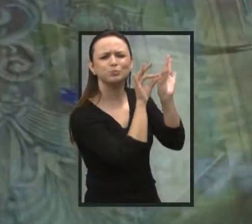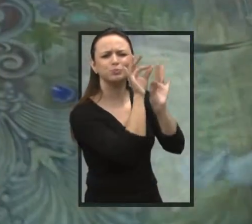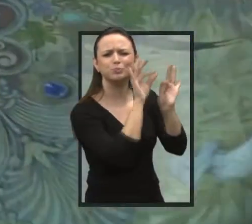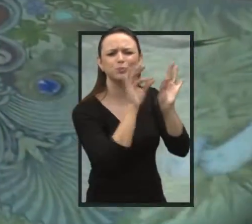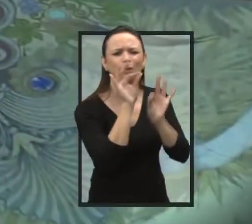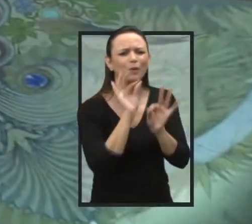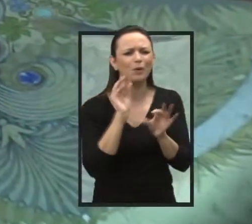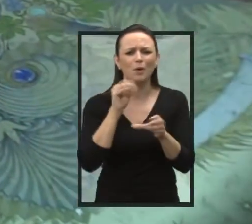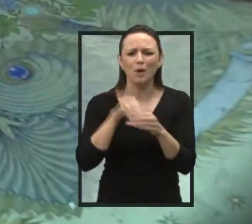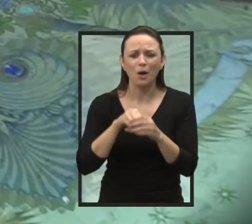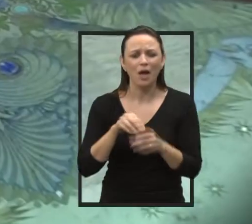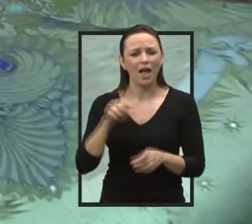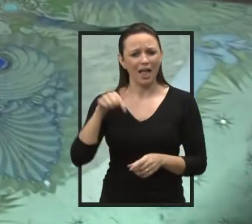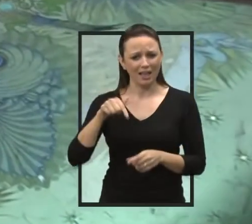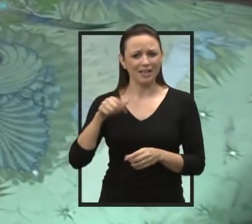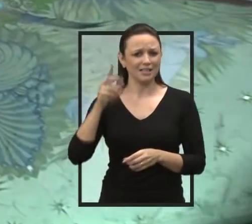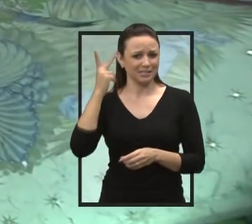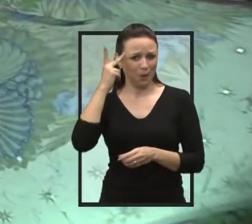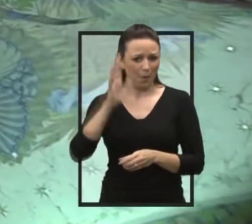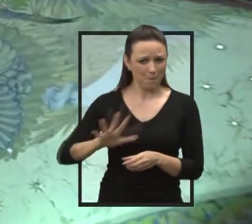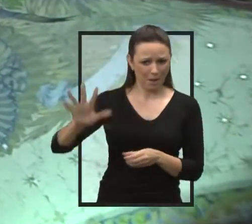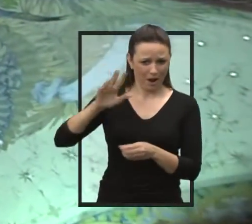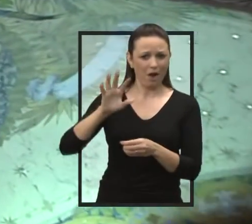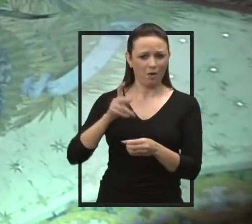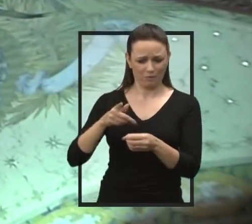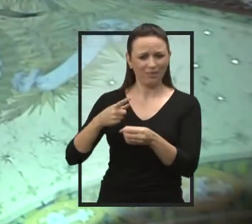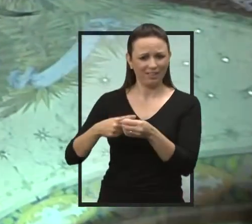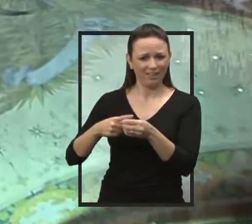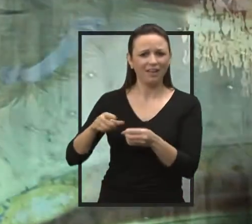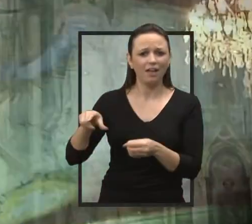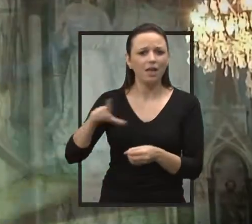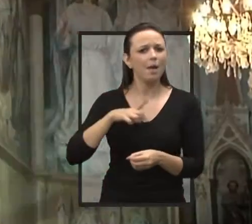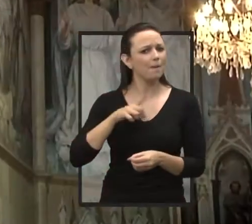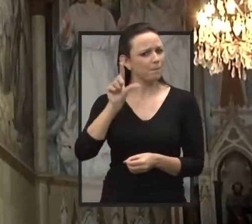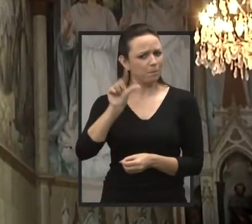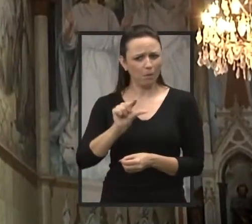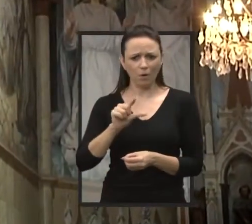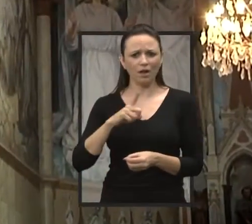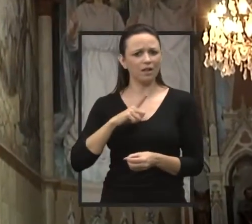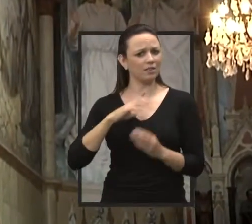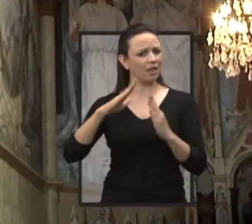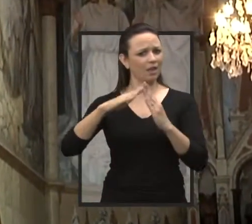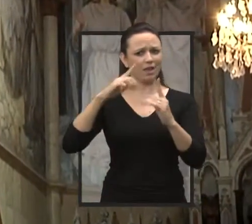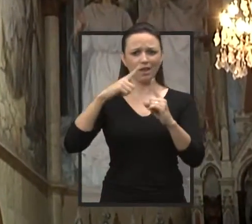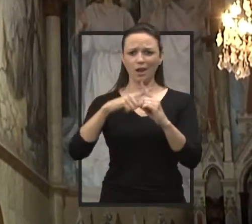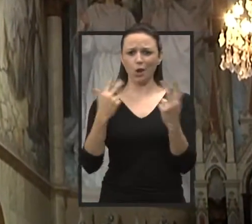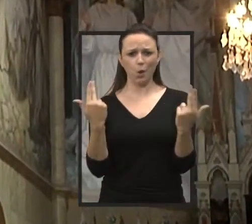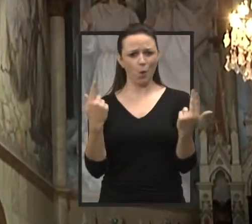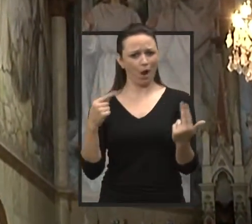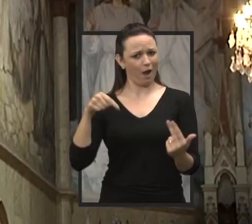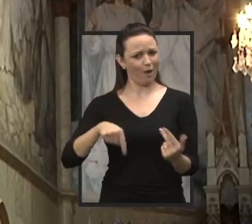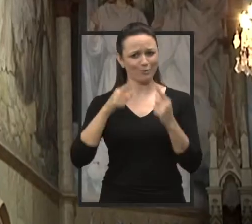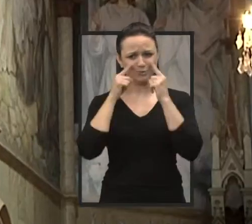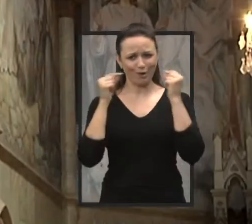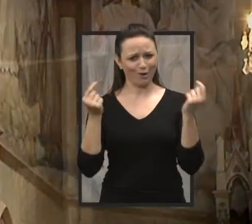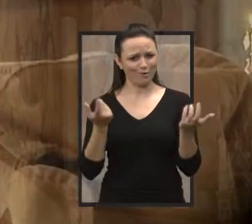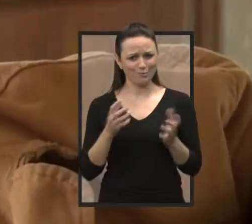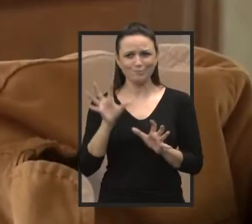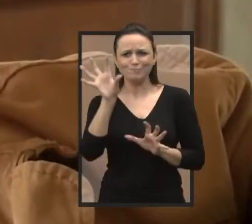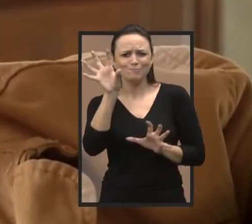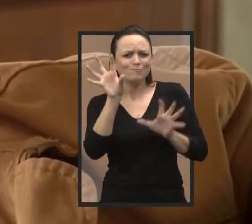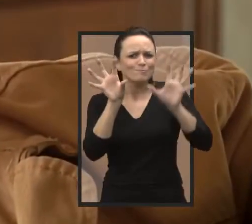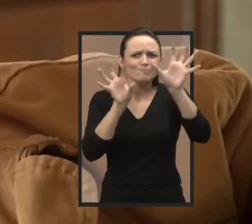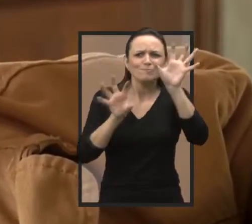todo o interior, são poucas as cidades que têm as cidades menores, que tem uma igreja com a decoração que a gente tem.